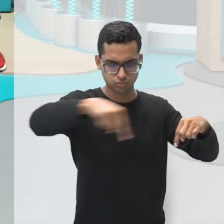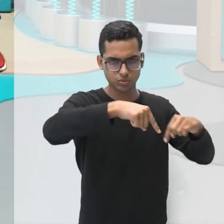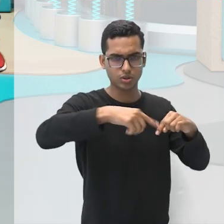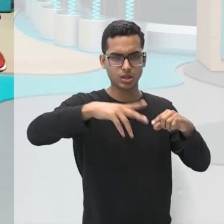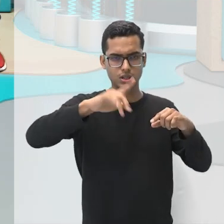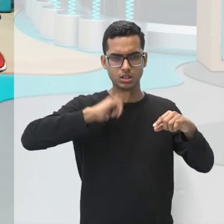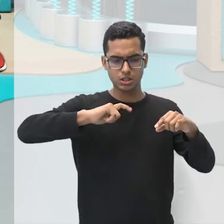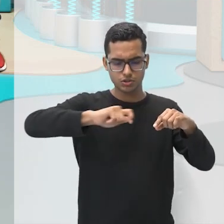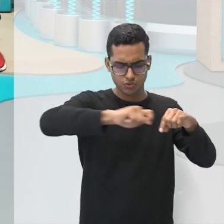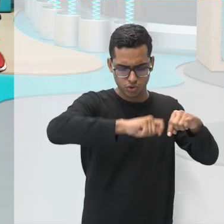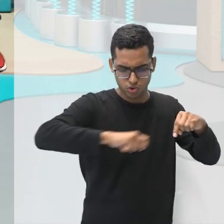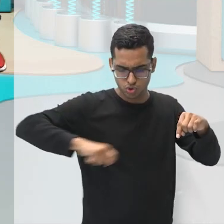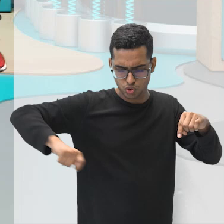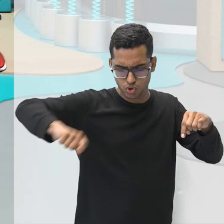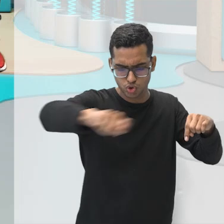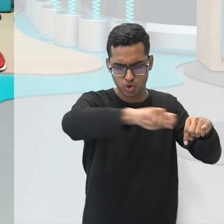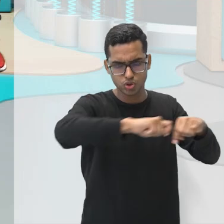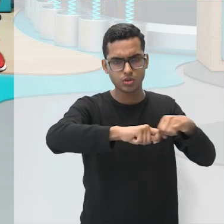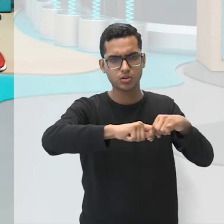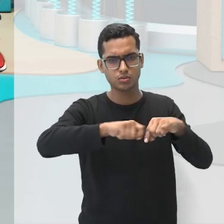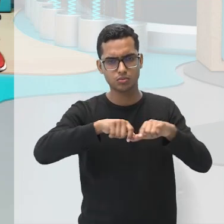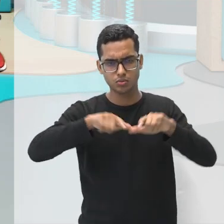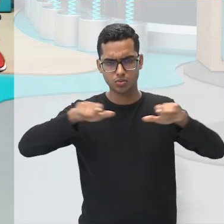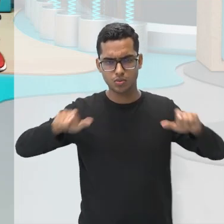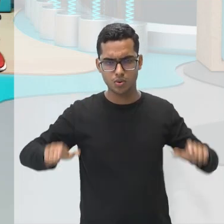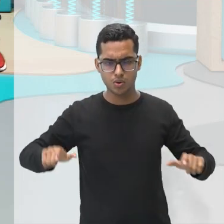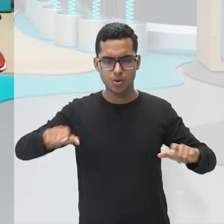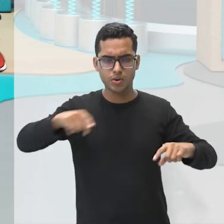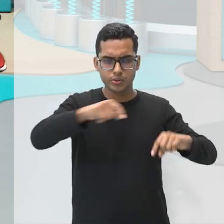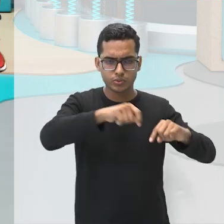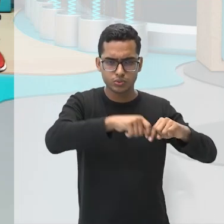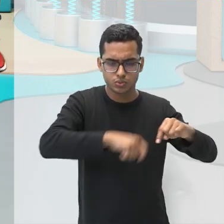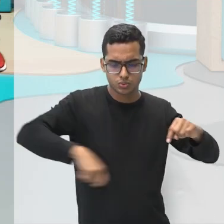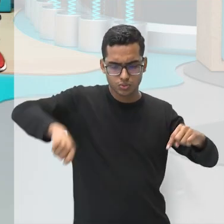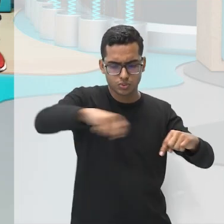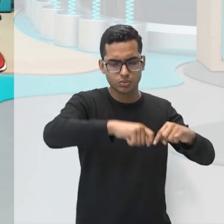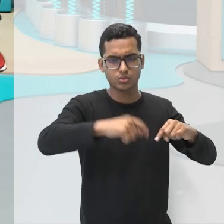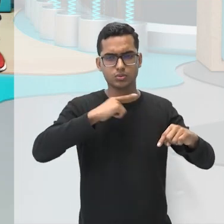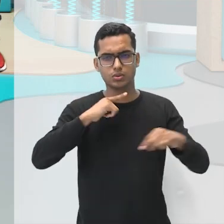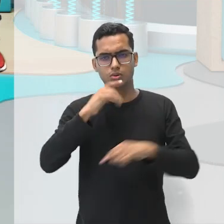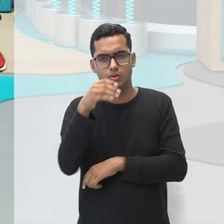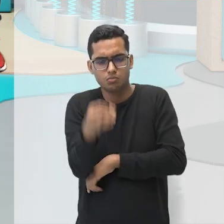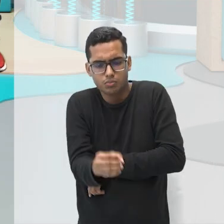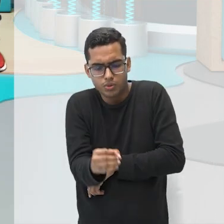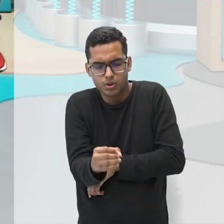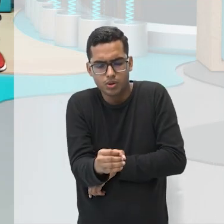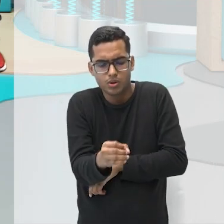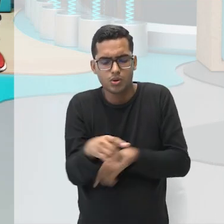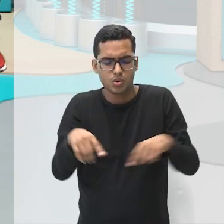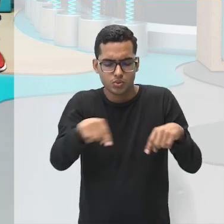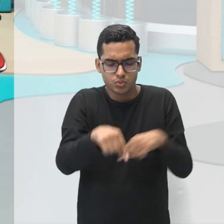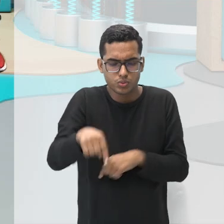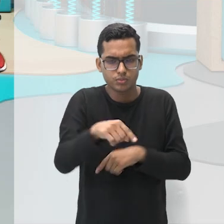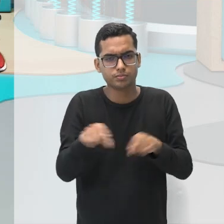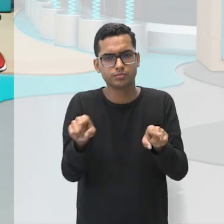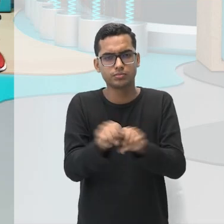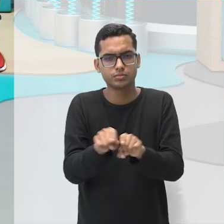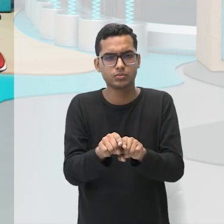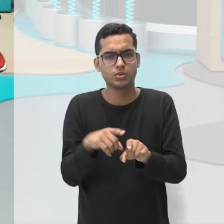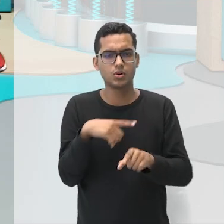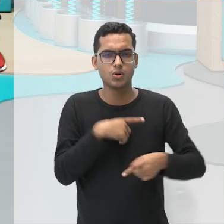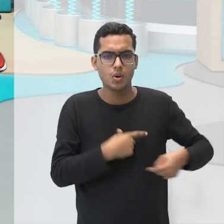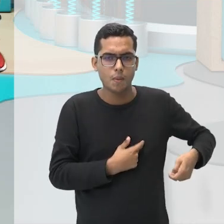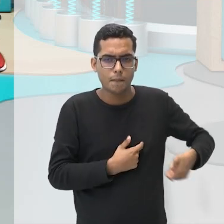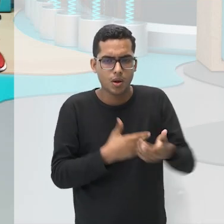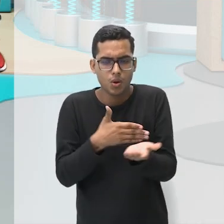terra batida, tendo ao centro um pequeno buraco ou a boca onde a